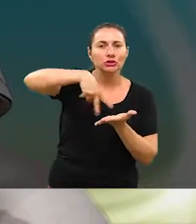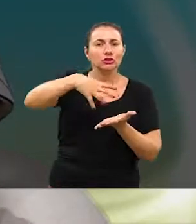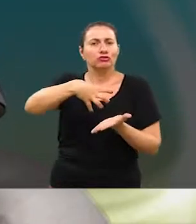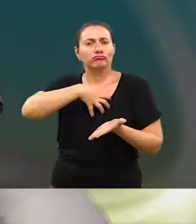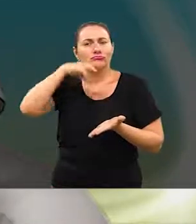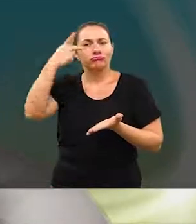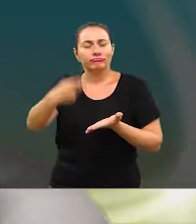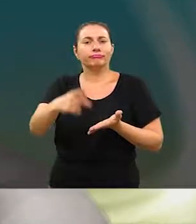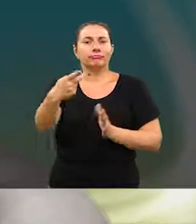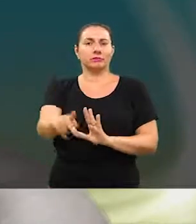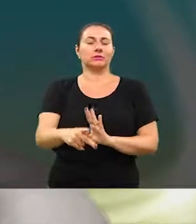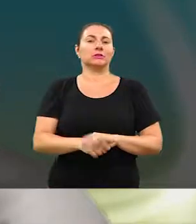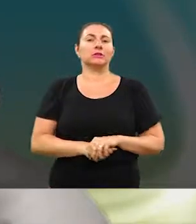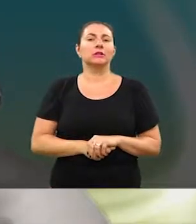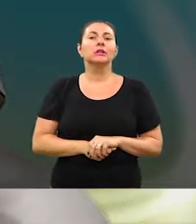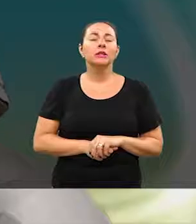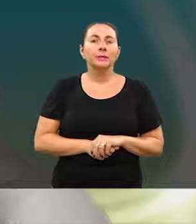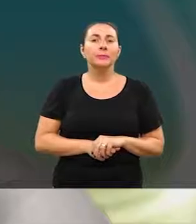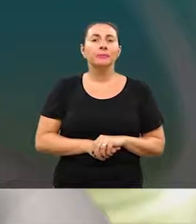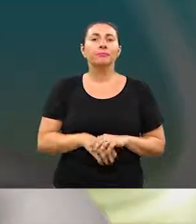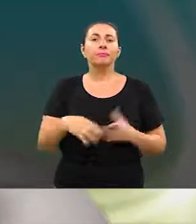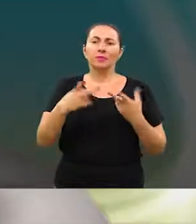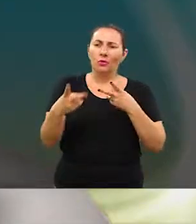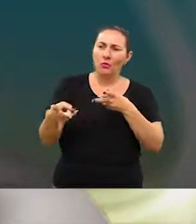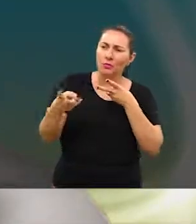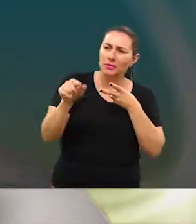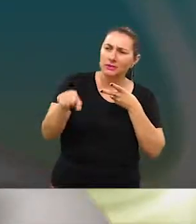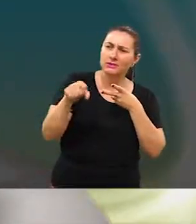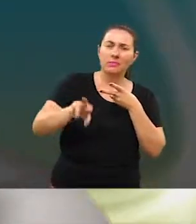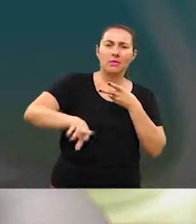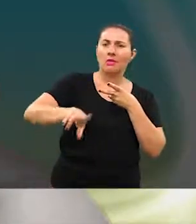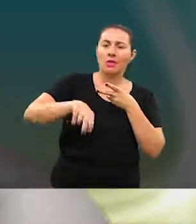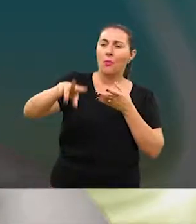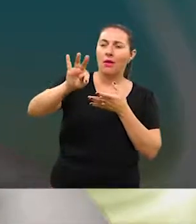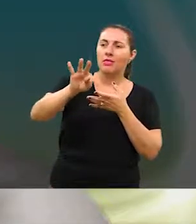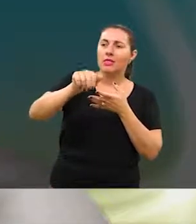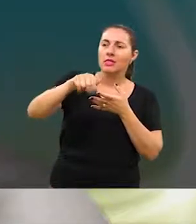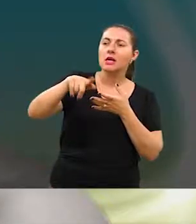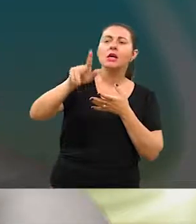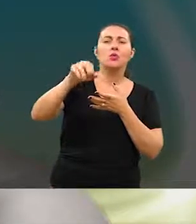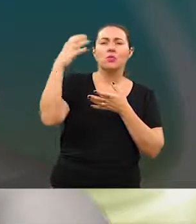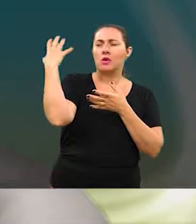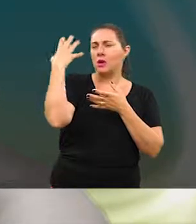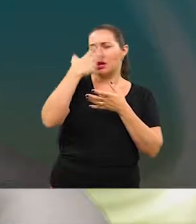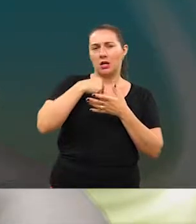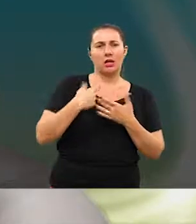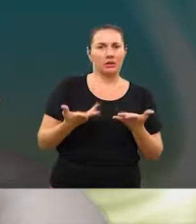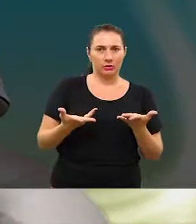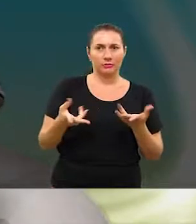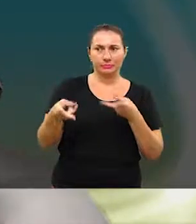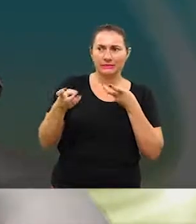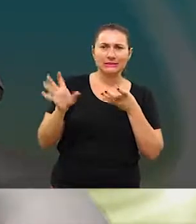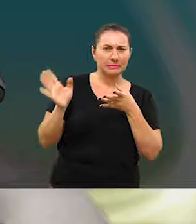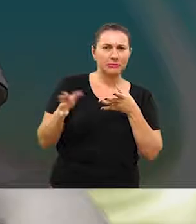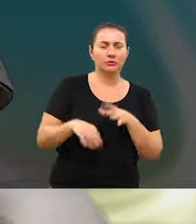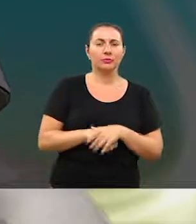característicos. Então, quando a gente enxerga, a gente não tem dúvida de que aquilo é um tango sendo dançado e normalmente é bonito, né?